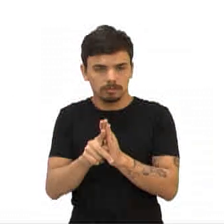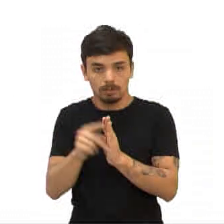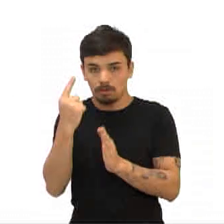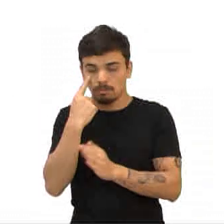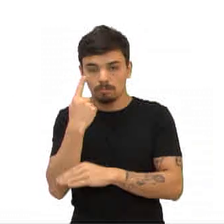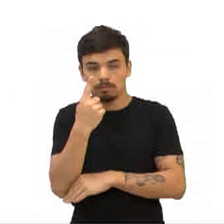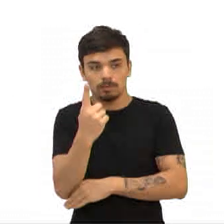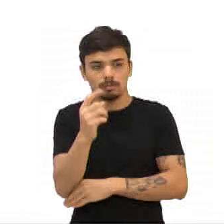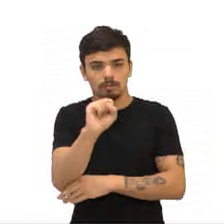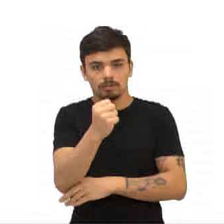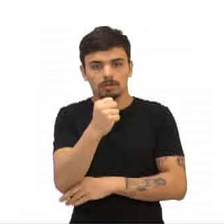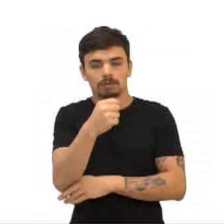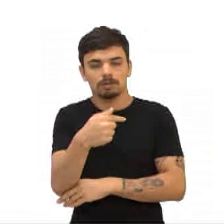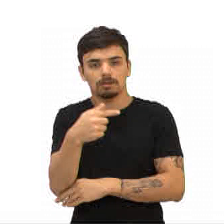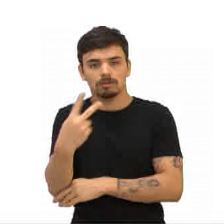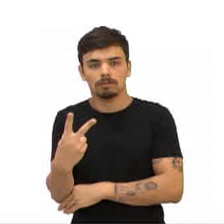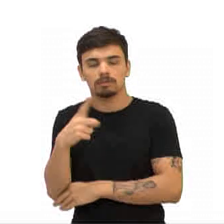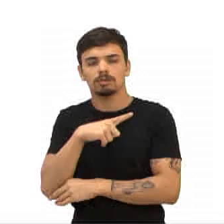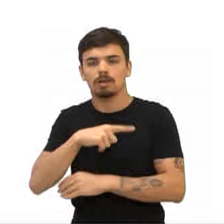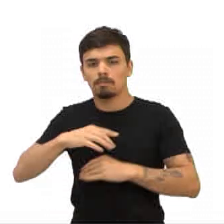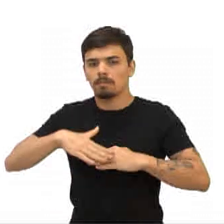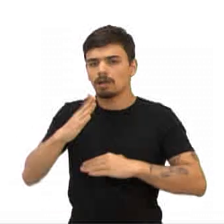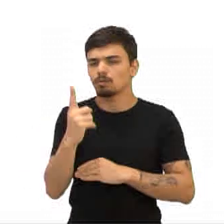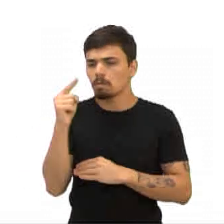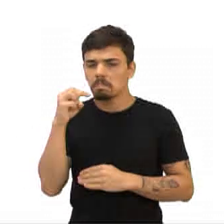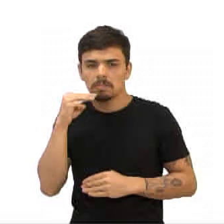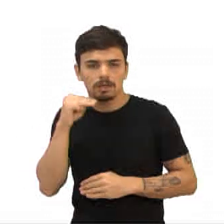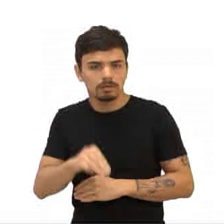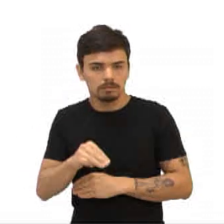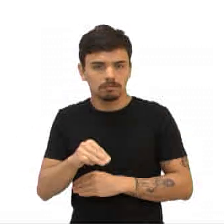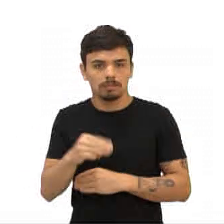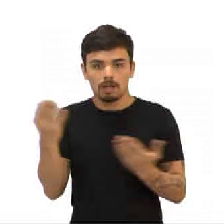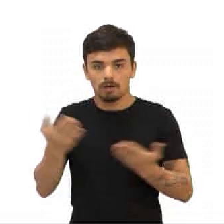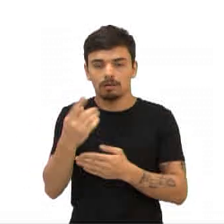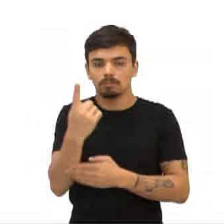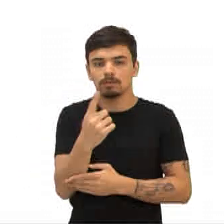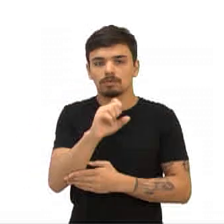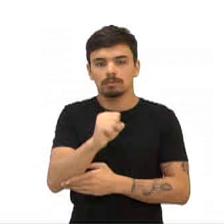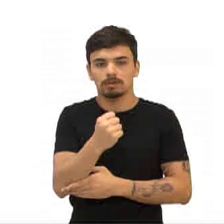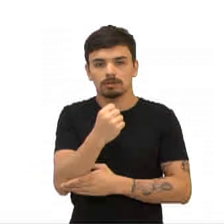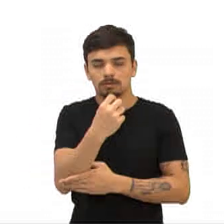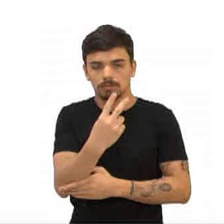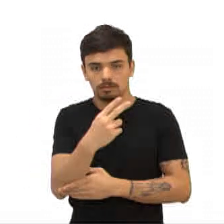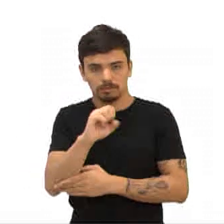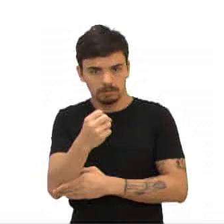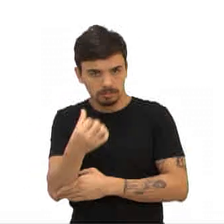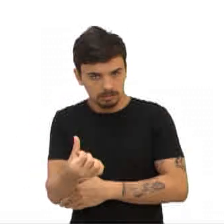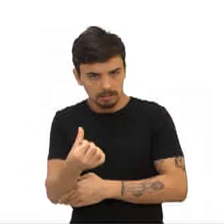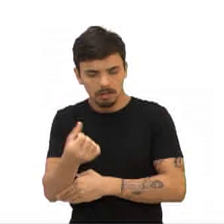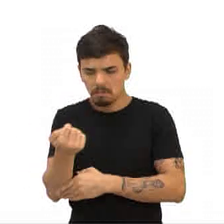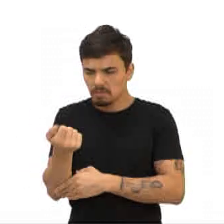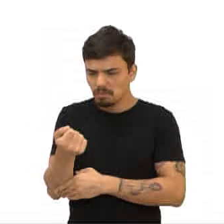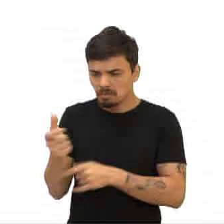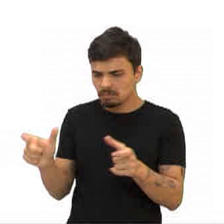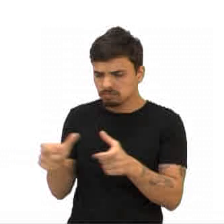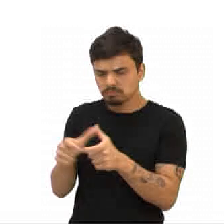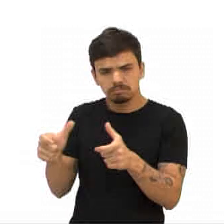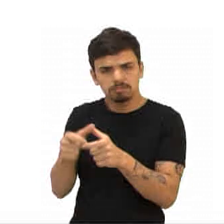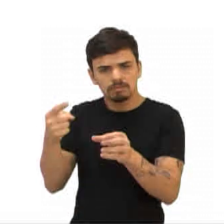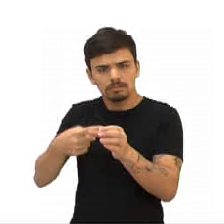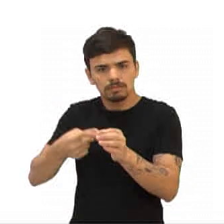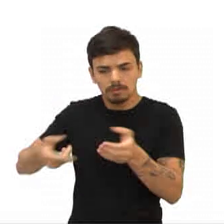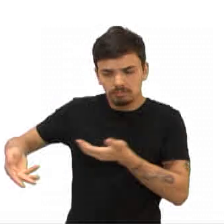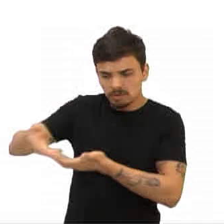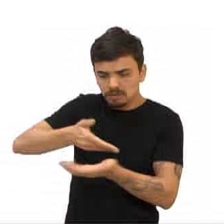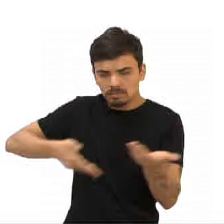1872, havia mais de 1 milhão de votantes. Já em 1886, pouco mais de 100 mil cidadãos